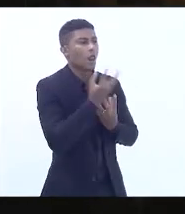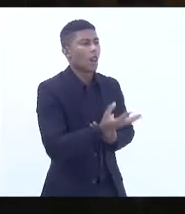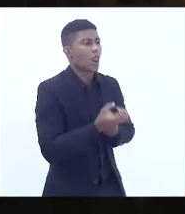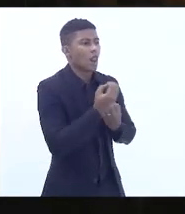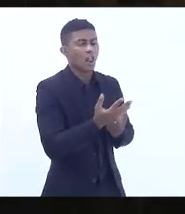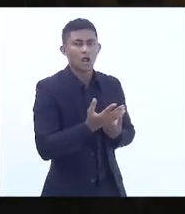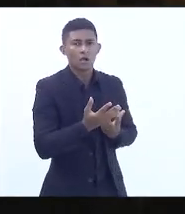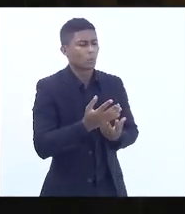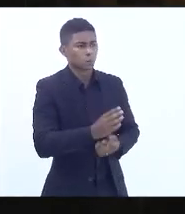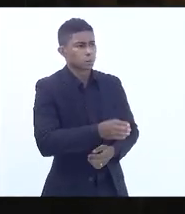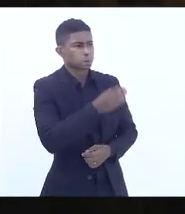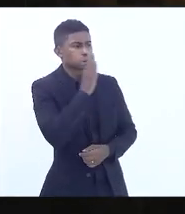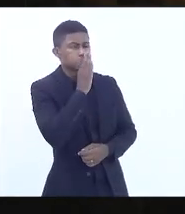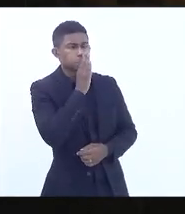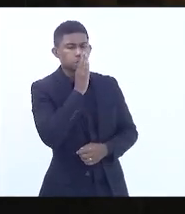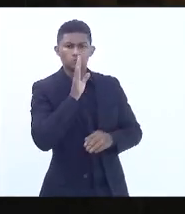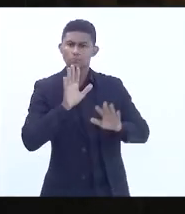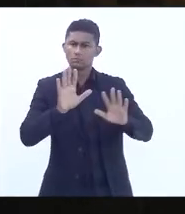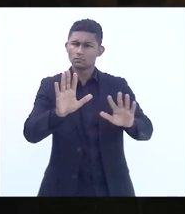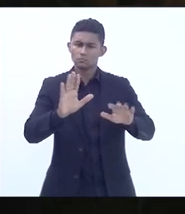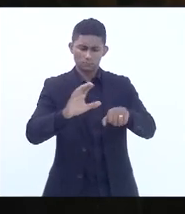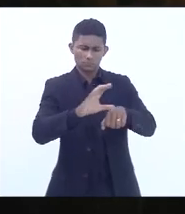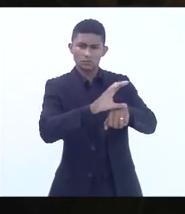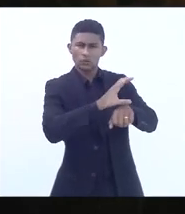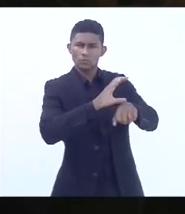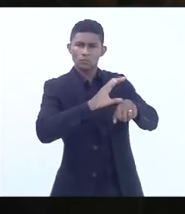uma Constituição